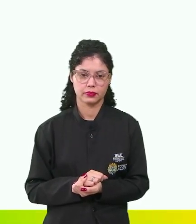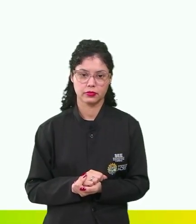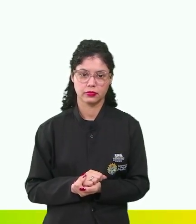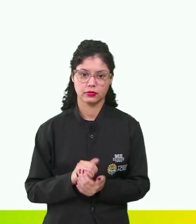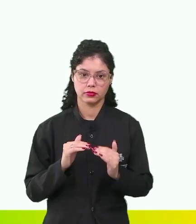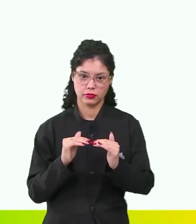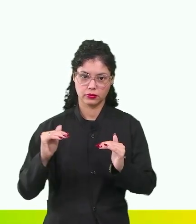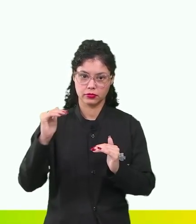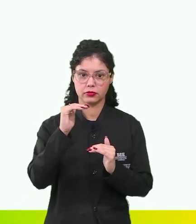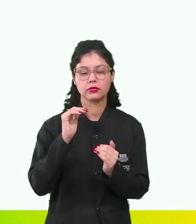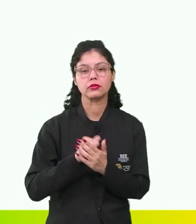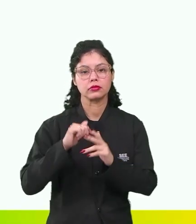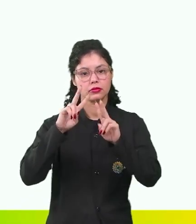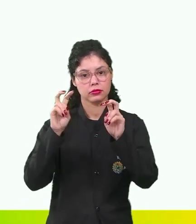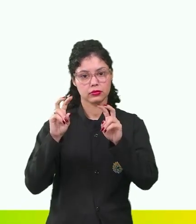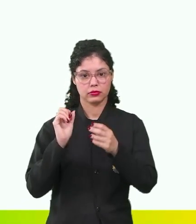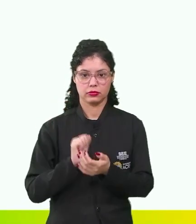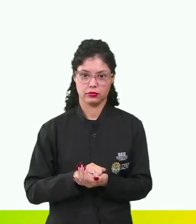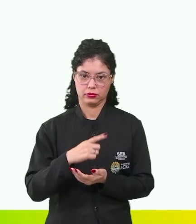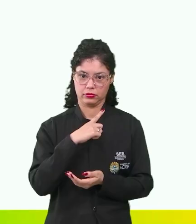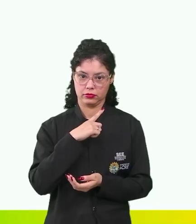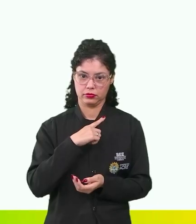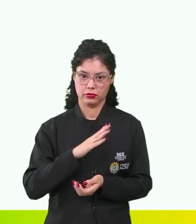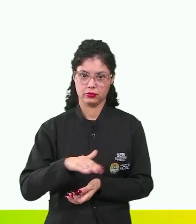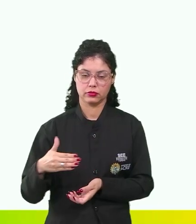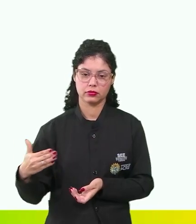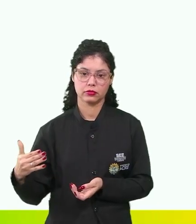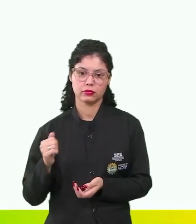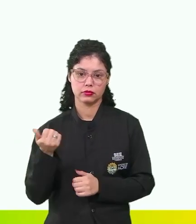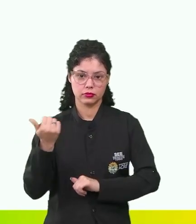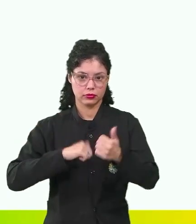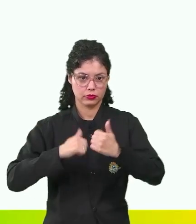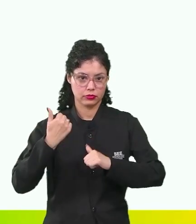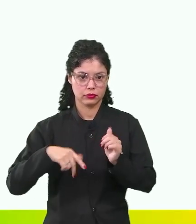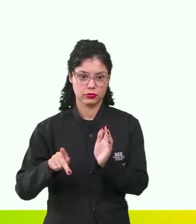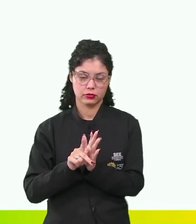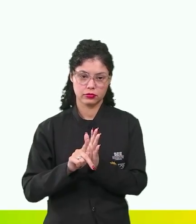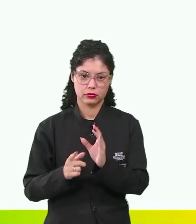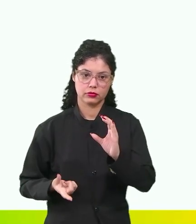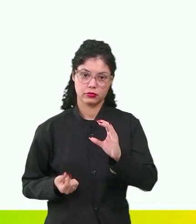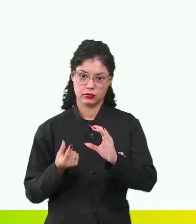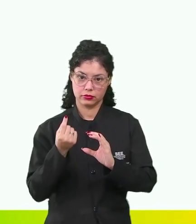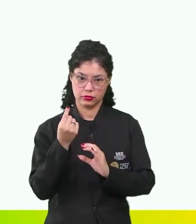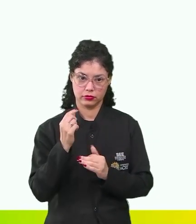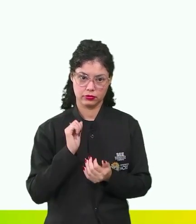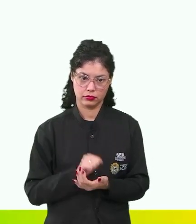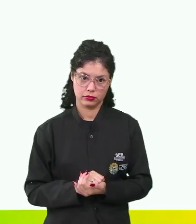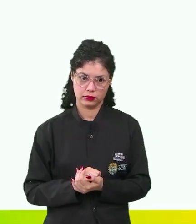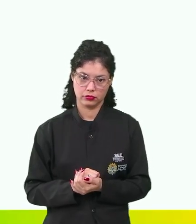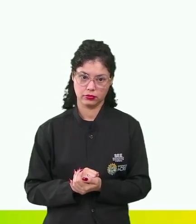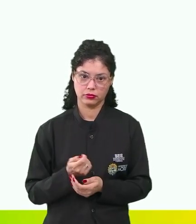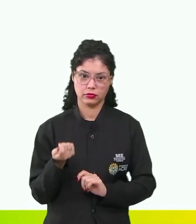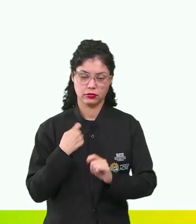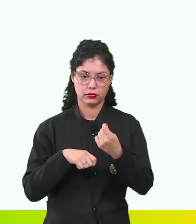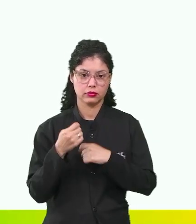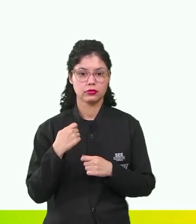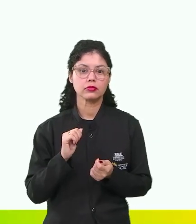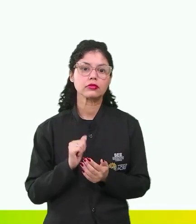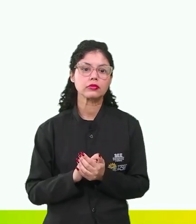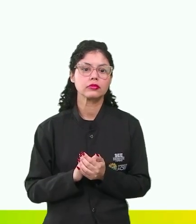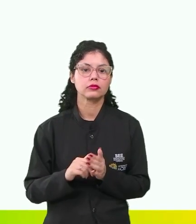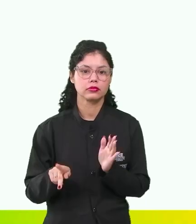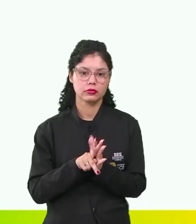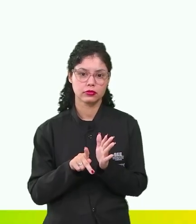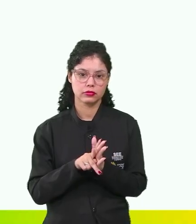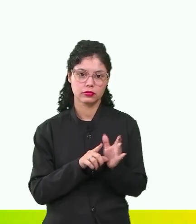A relevância desse tema se torna evidente quando analisamos como o capitalismo econômico e